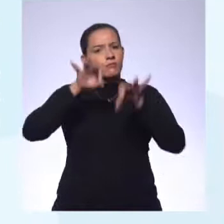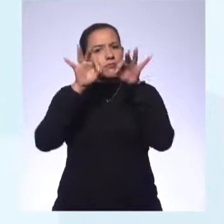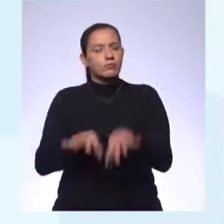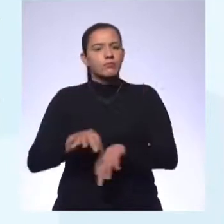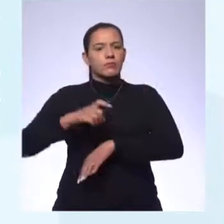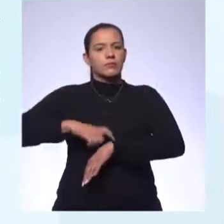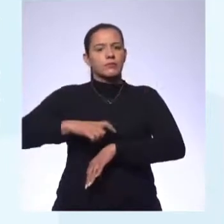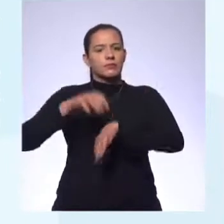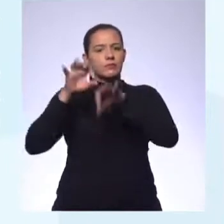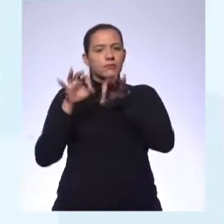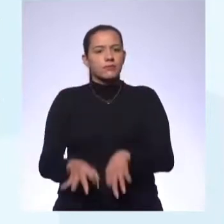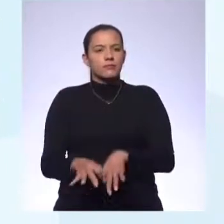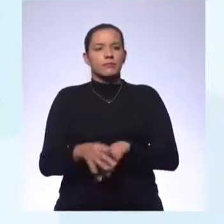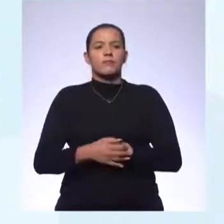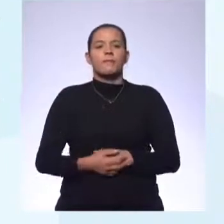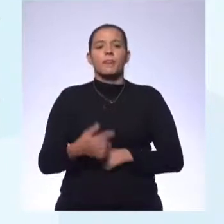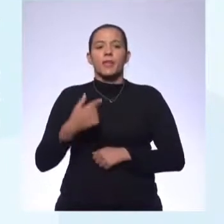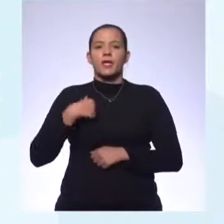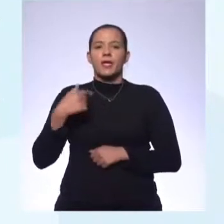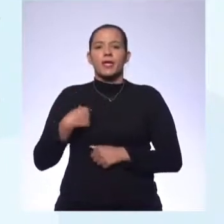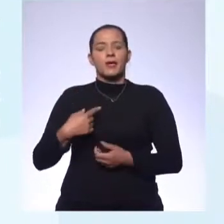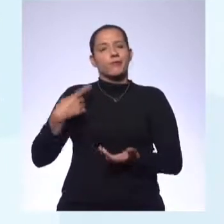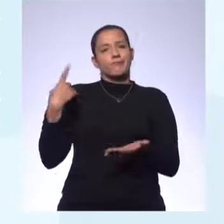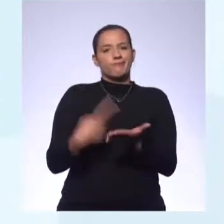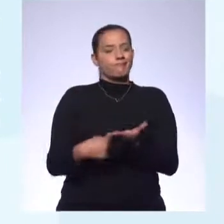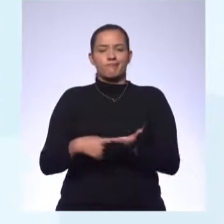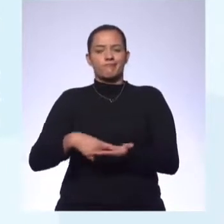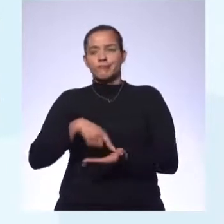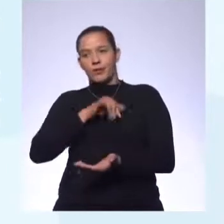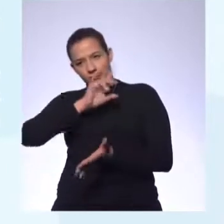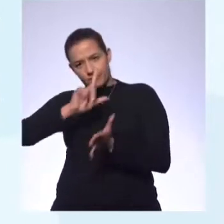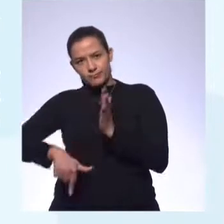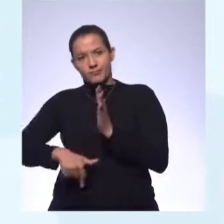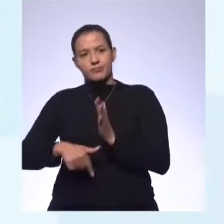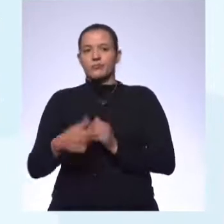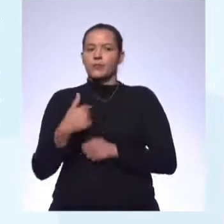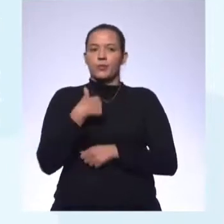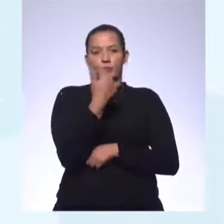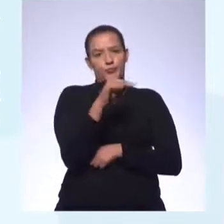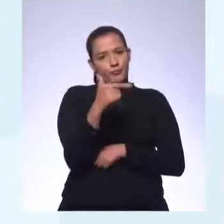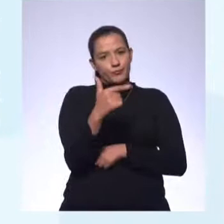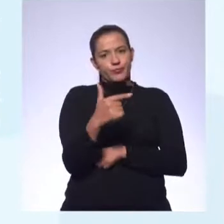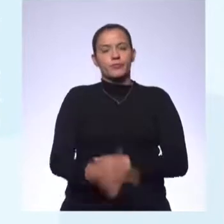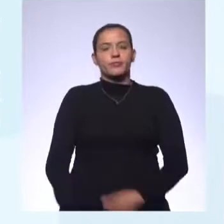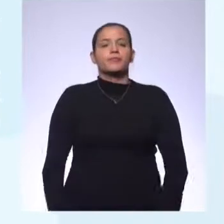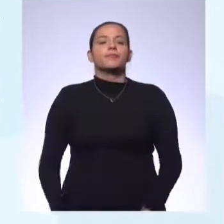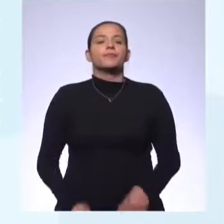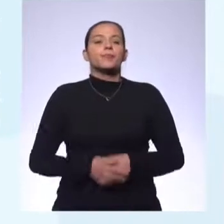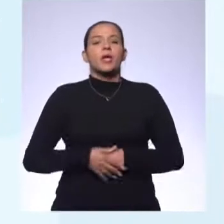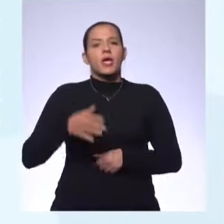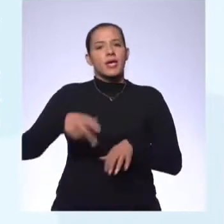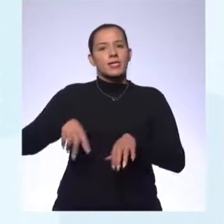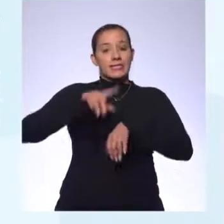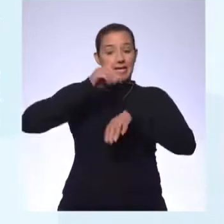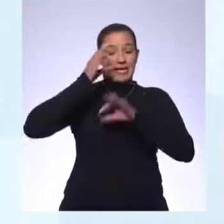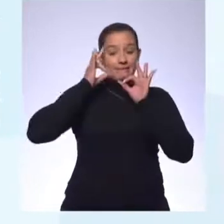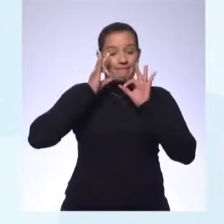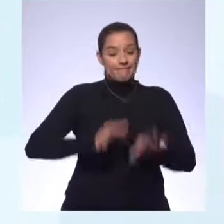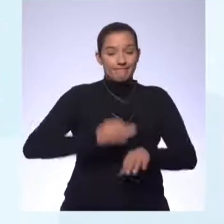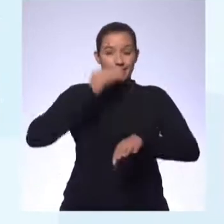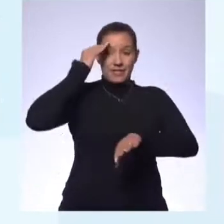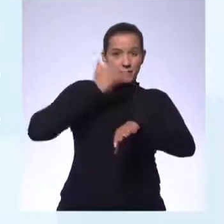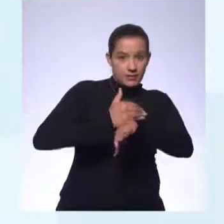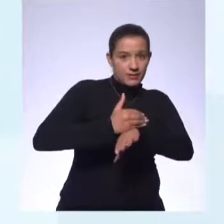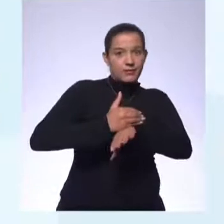poucas qualidades, não conto com a pontualidade. Essa virtude dos reis e esse mau costume